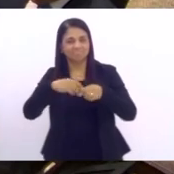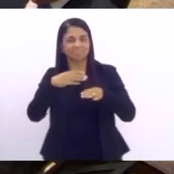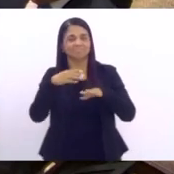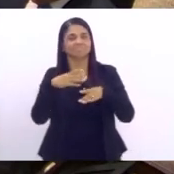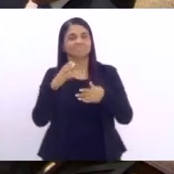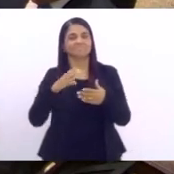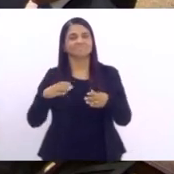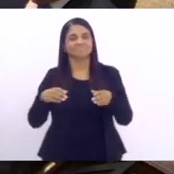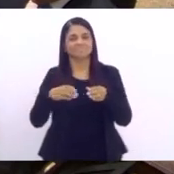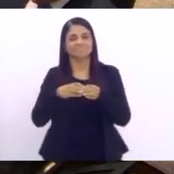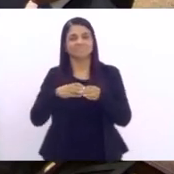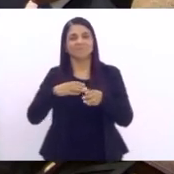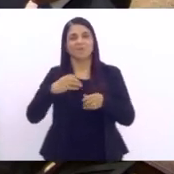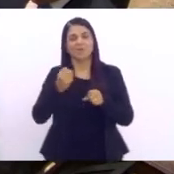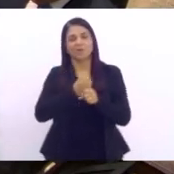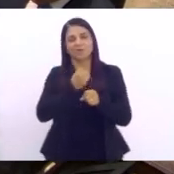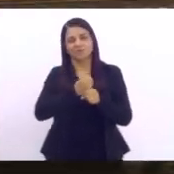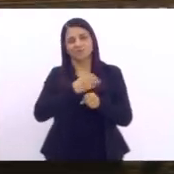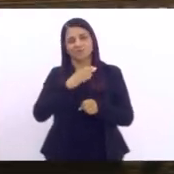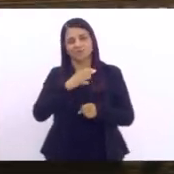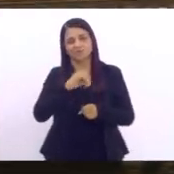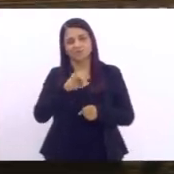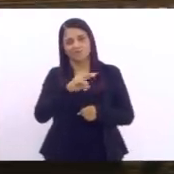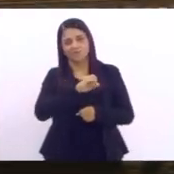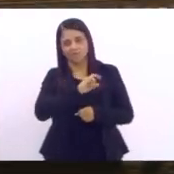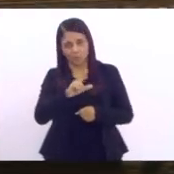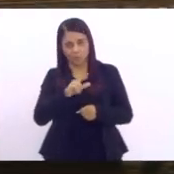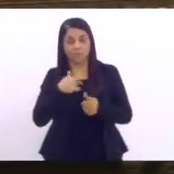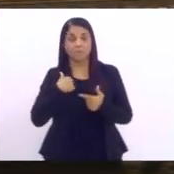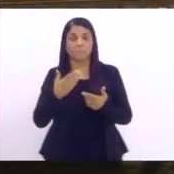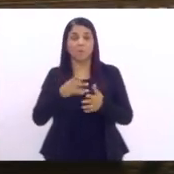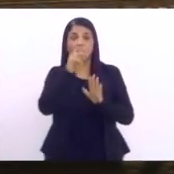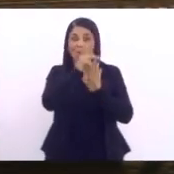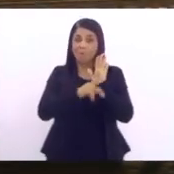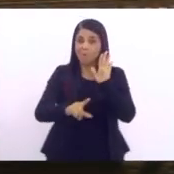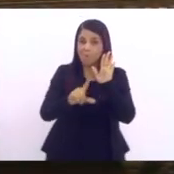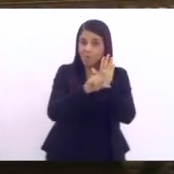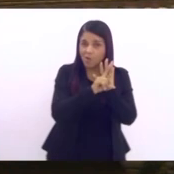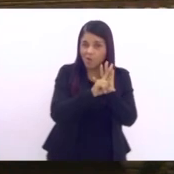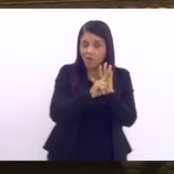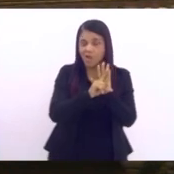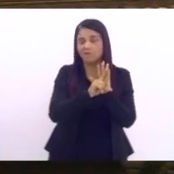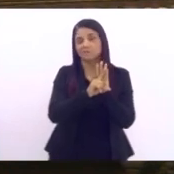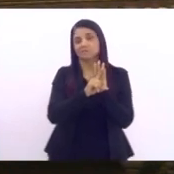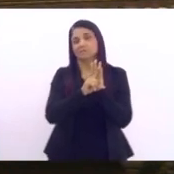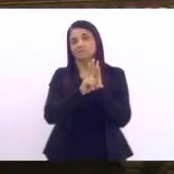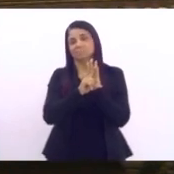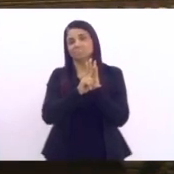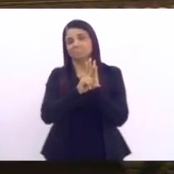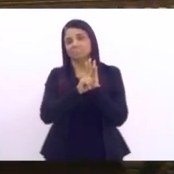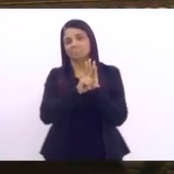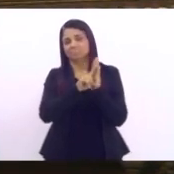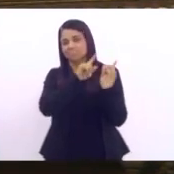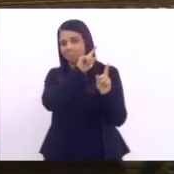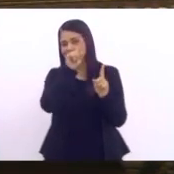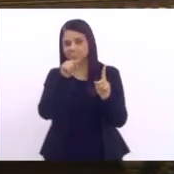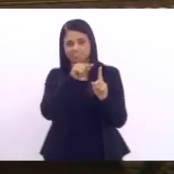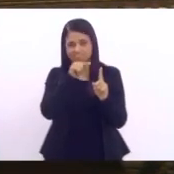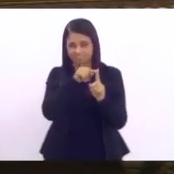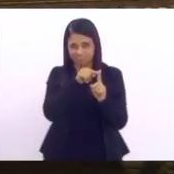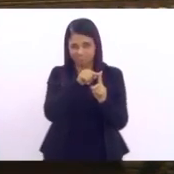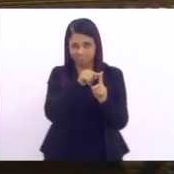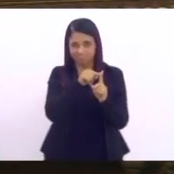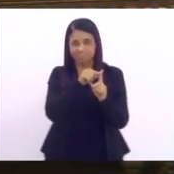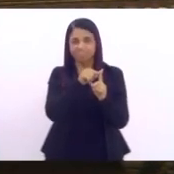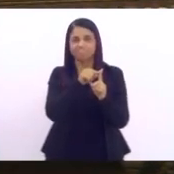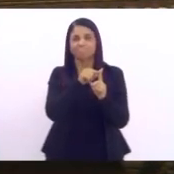projeto, senhoras e senhores deputados, que vá diretamente atingir o nosso combate ao déficit habitacional. Para